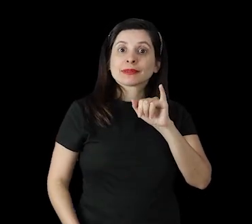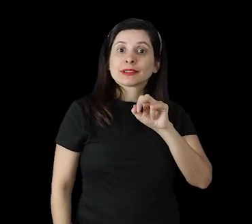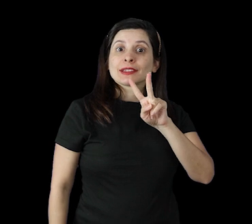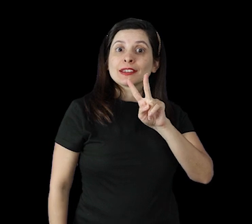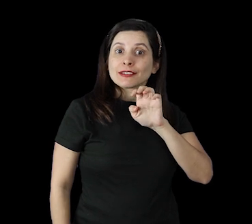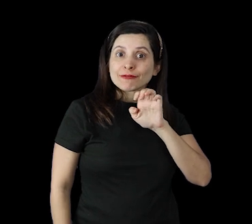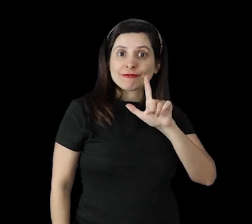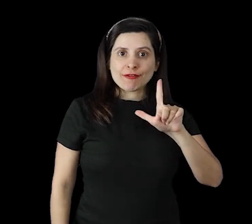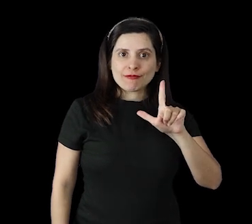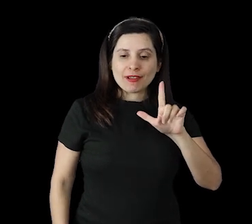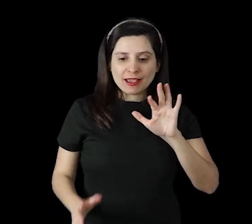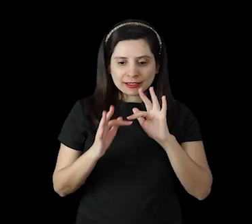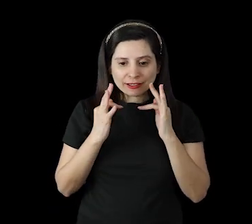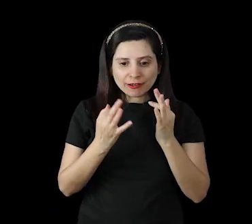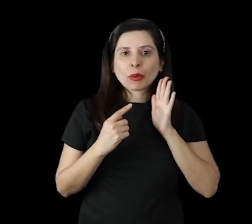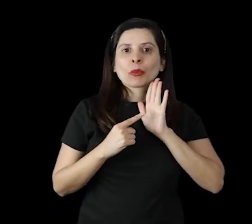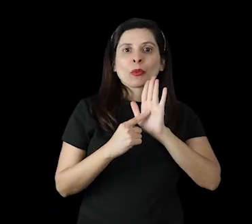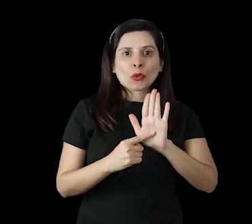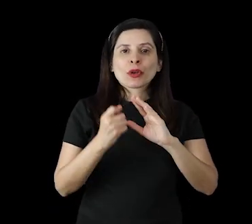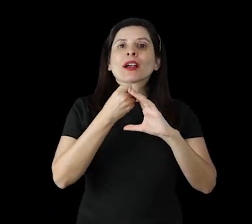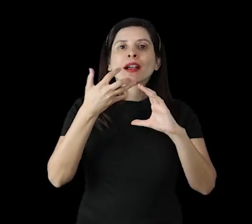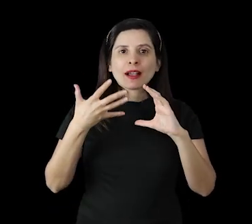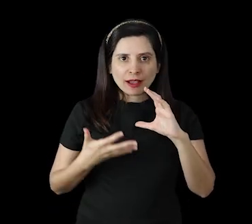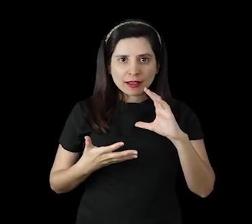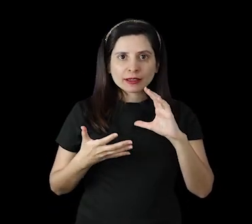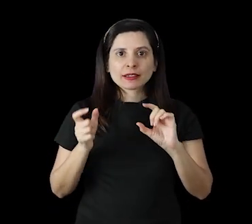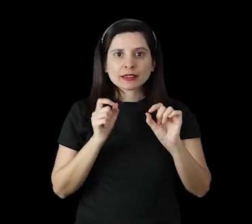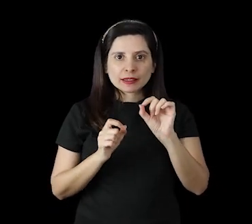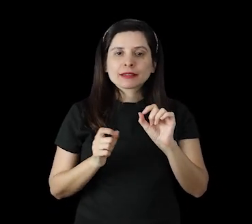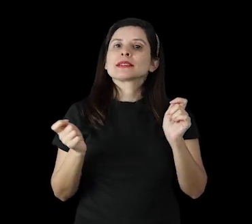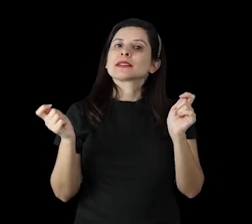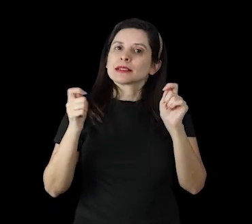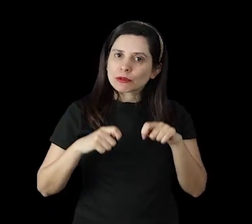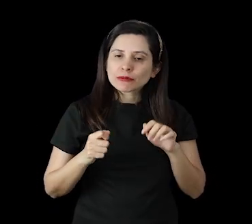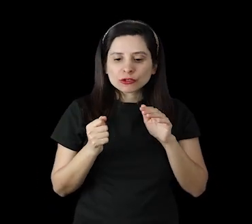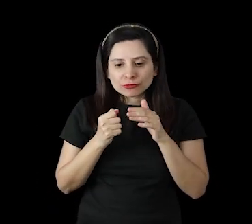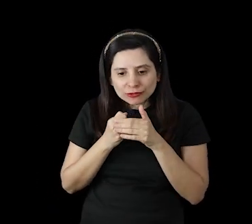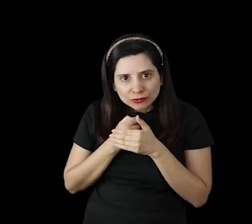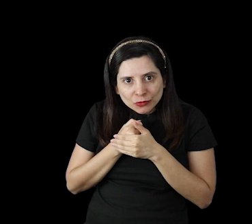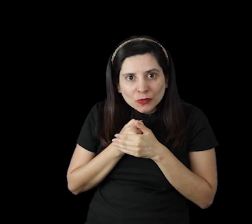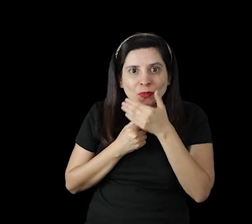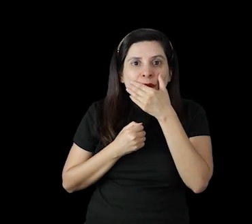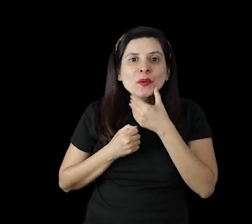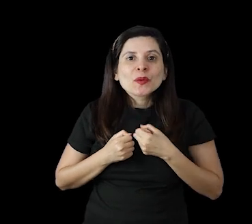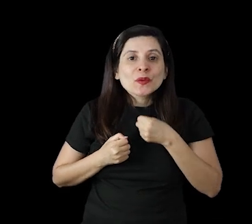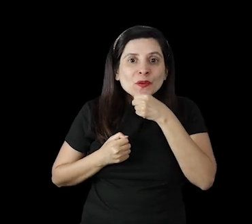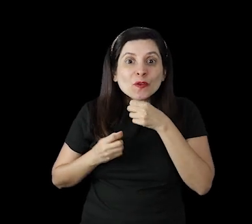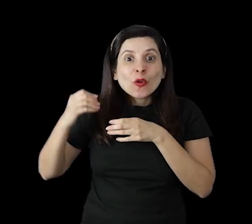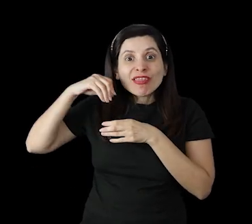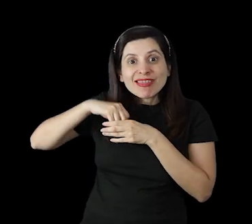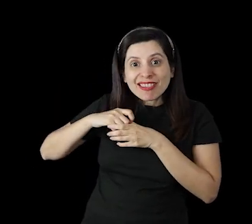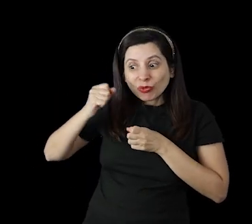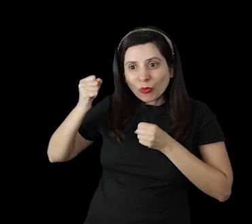já deu amostra e características que eles são capazes de esconder o avô dentro do